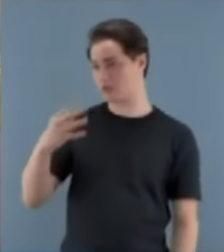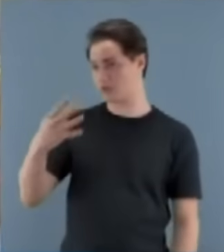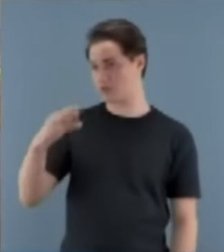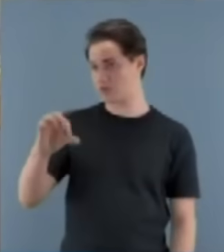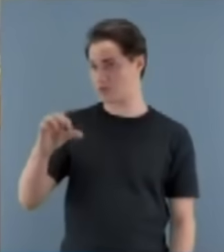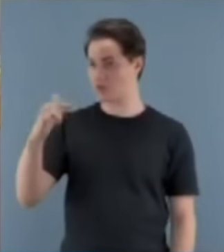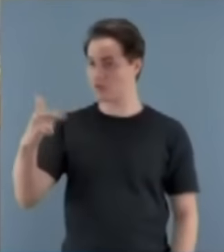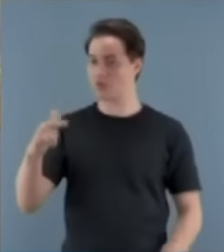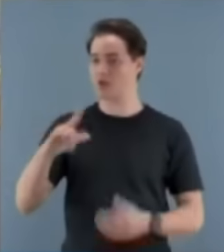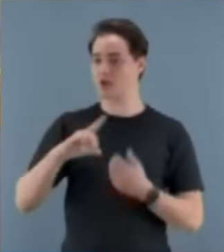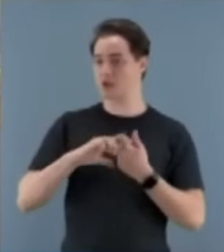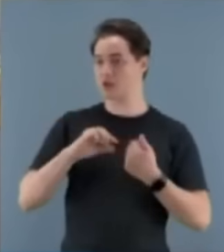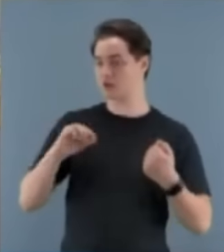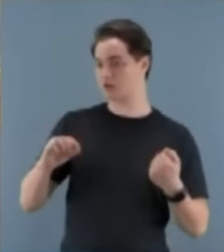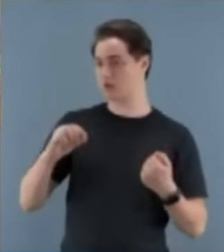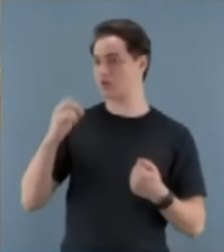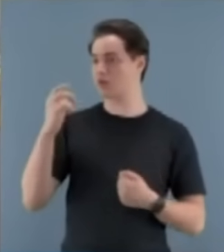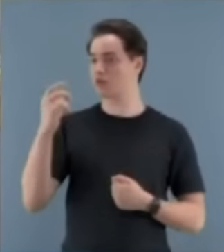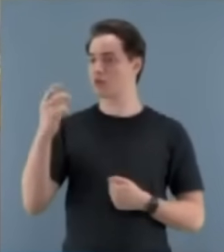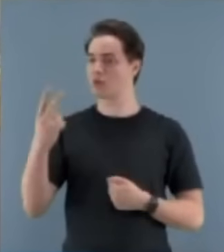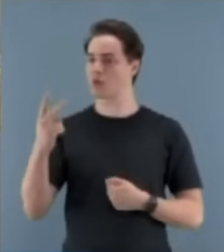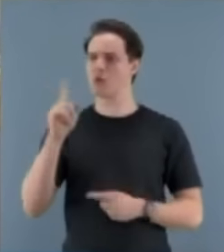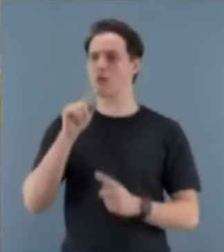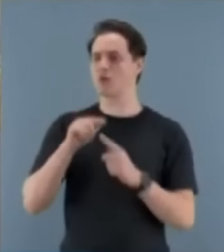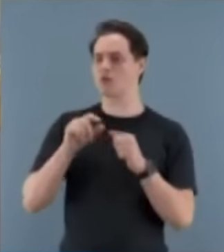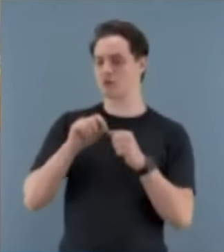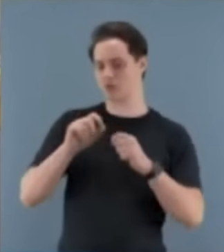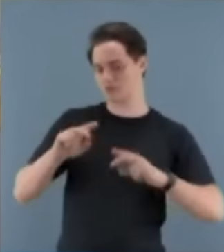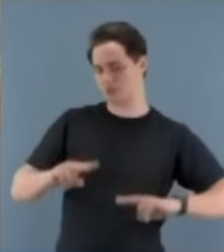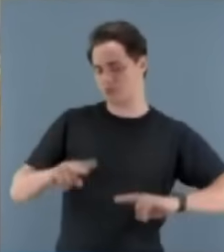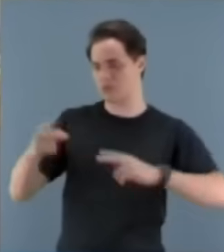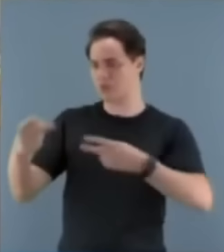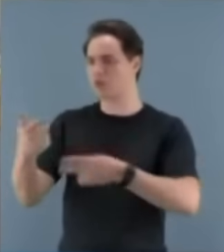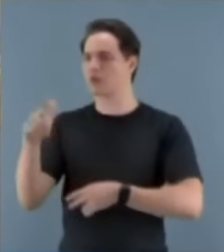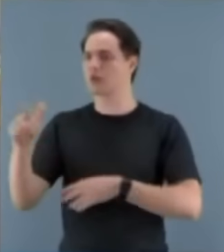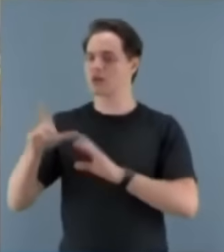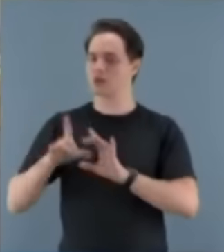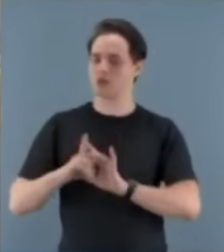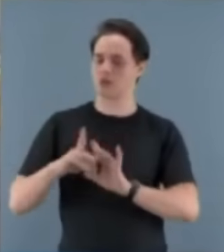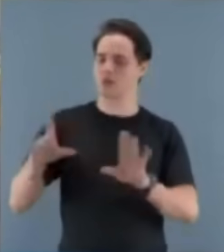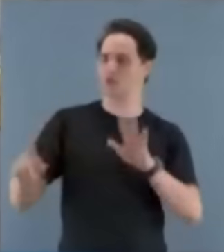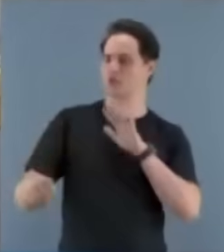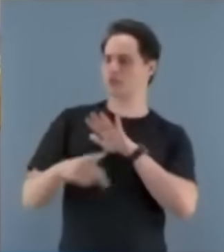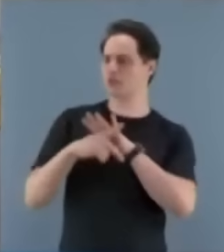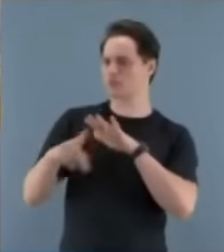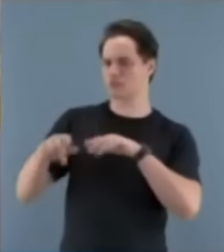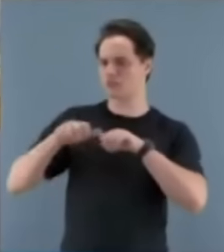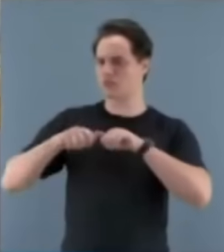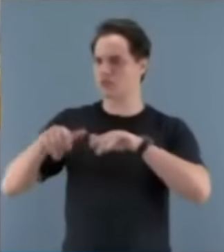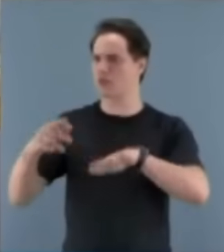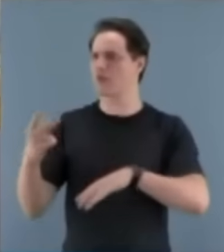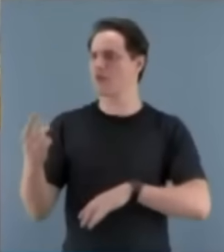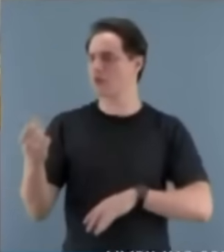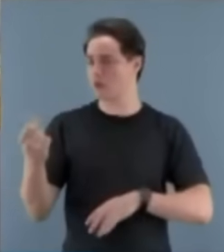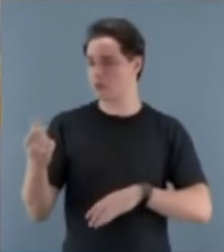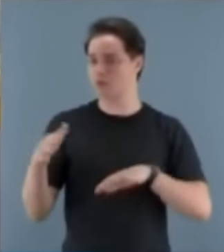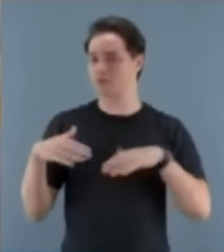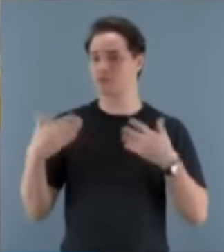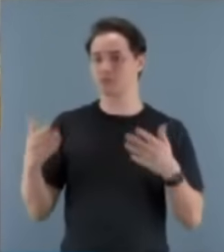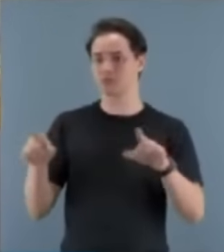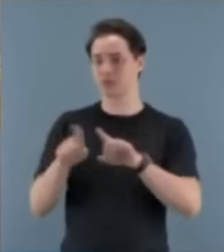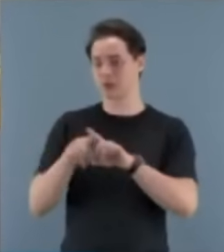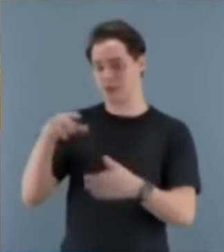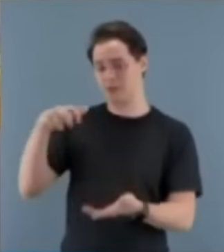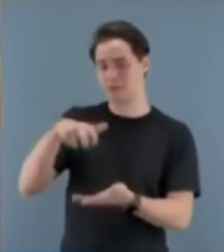7.492, no artigo 16, que é fazer essa operação indevida sem autorização, inclusive distribuição de valores, com a pena